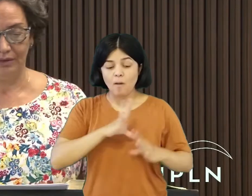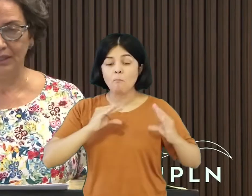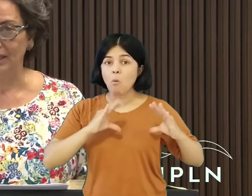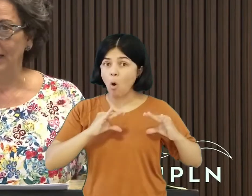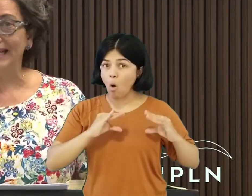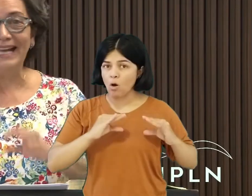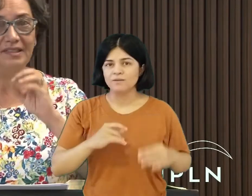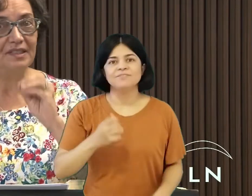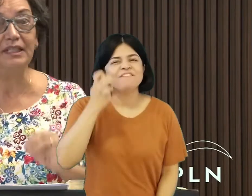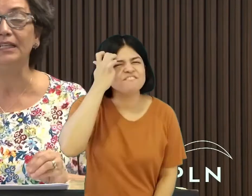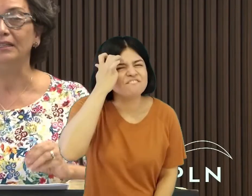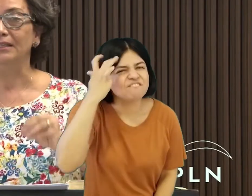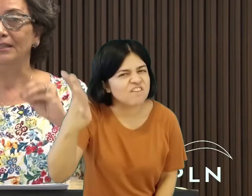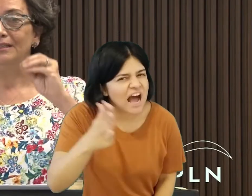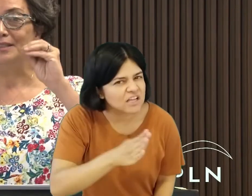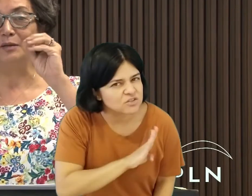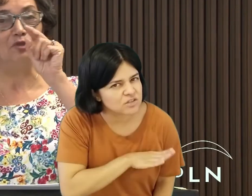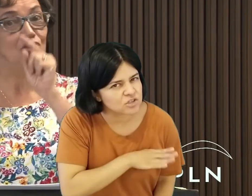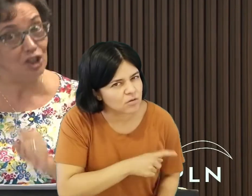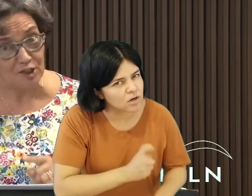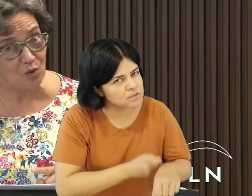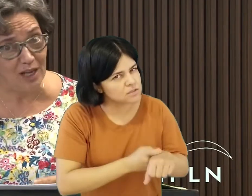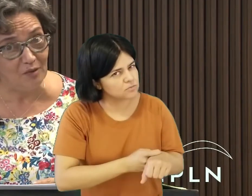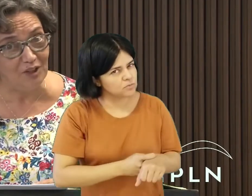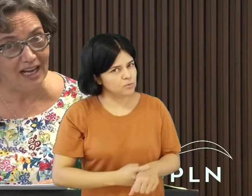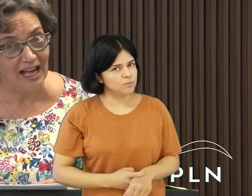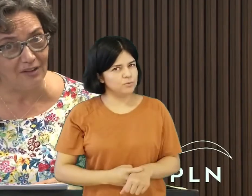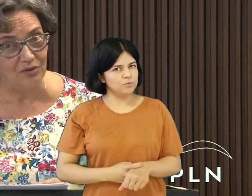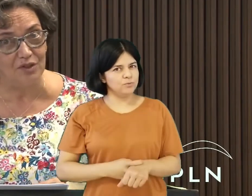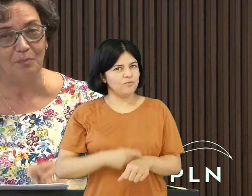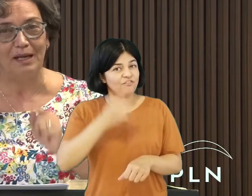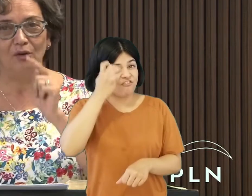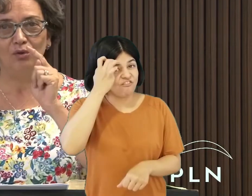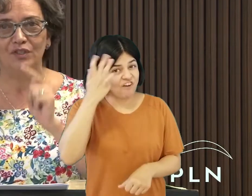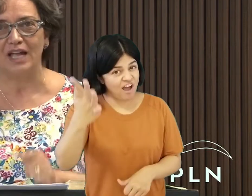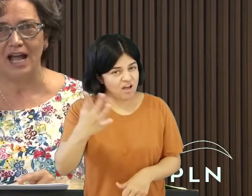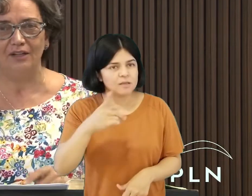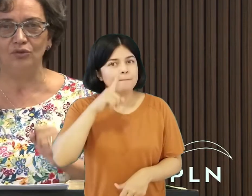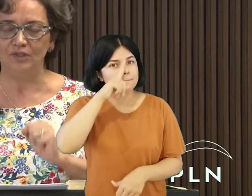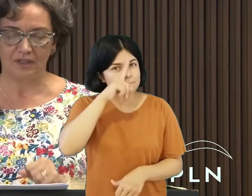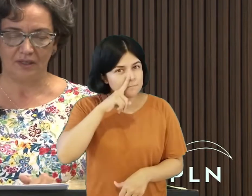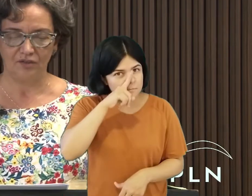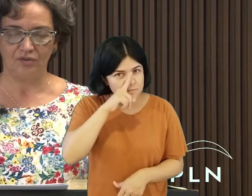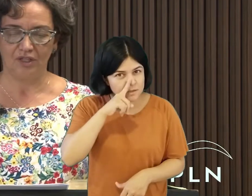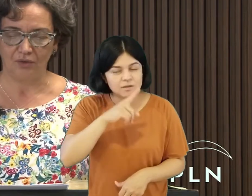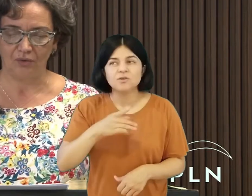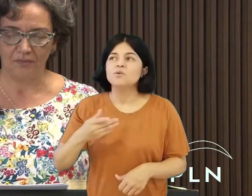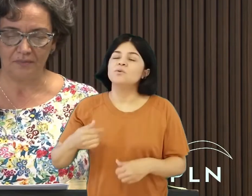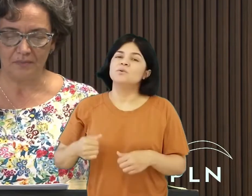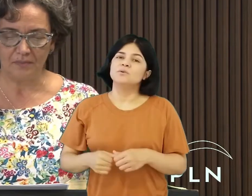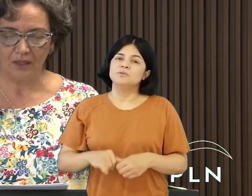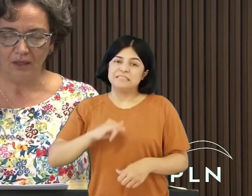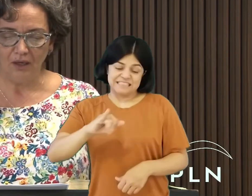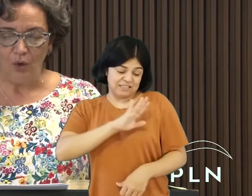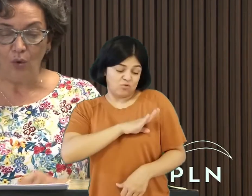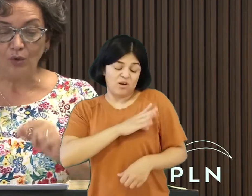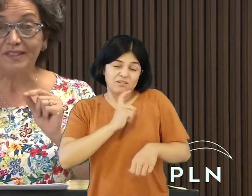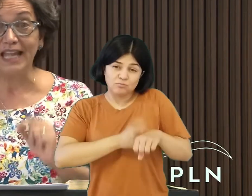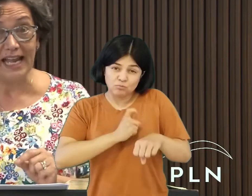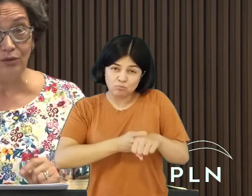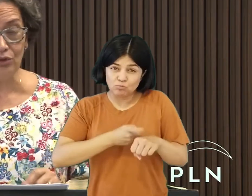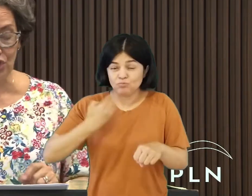muito. E assim, sermos desqualificados para gozar do descanso do Senhor.